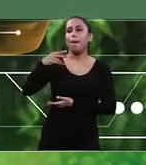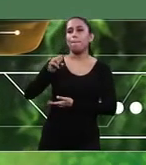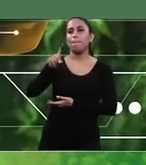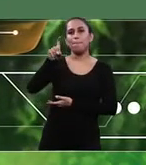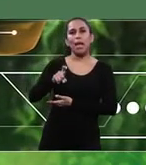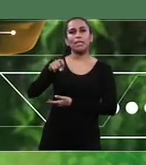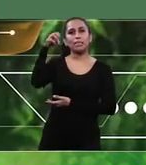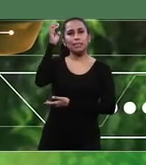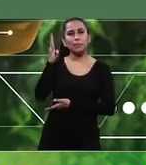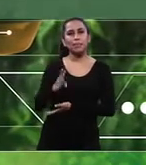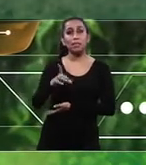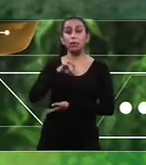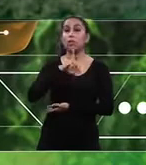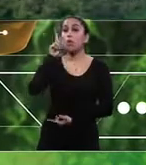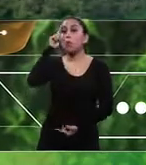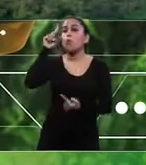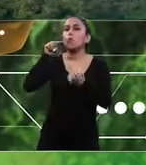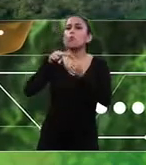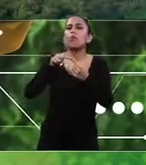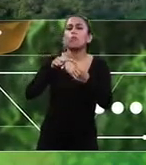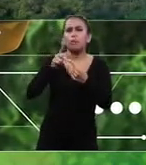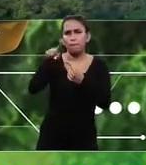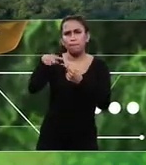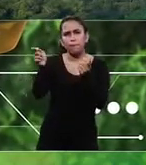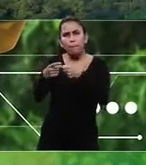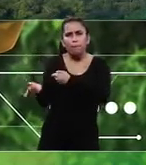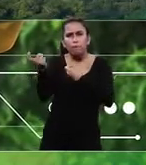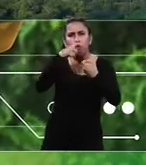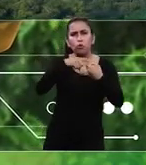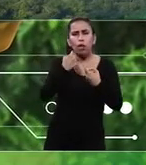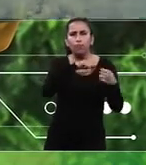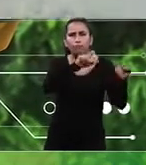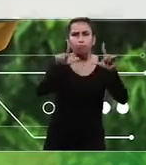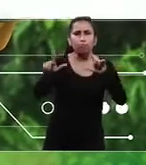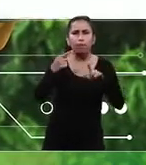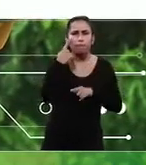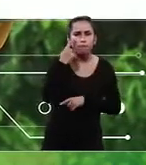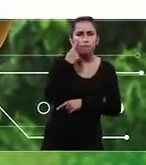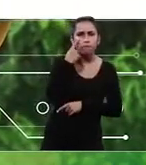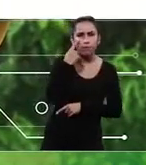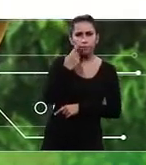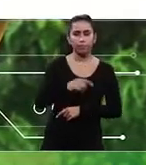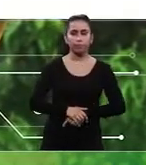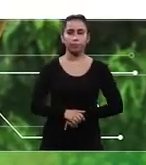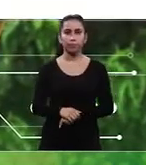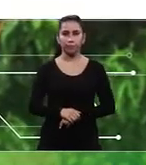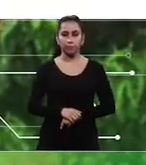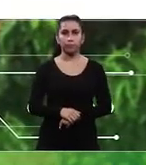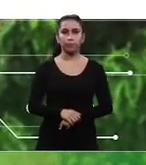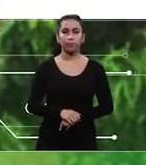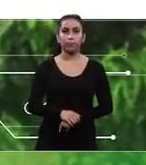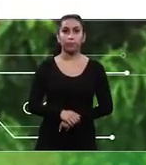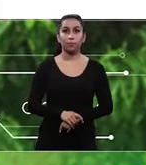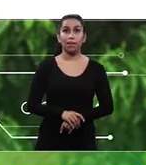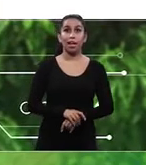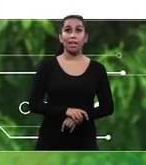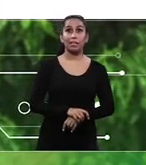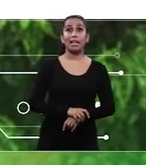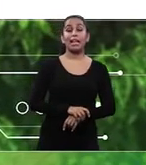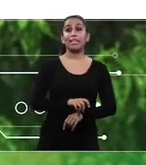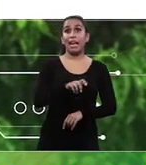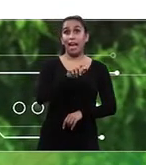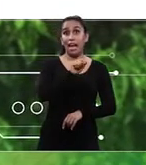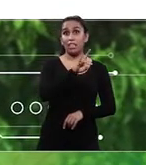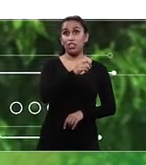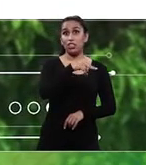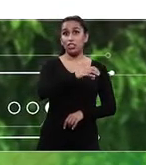tem como principal... Pode voltar dois slides, por gentileza? Slide inicial. A Agência Brasileira de Promoção de Exportações e